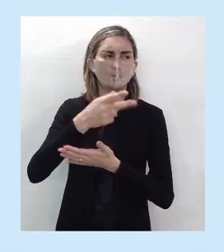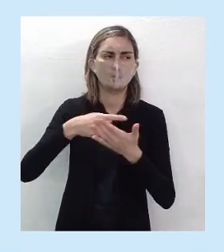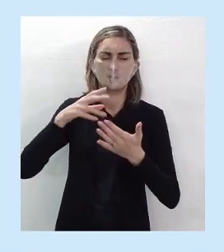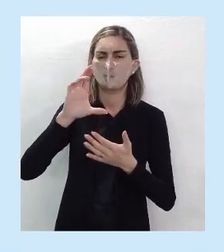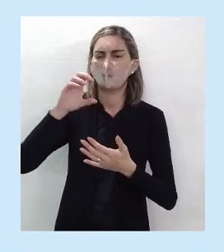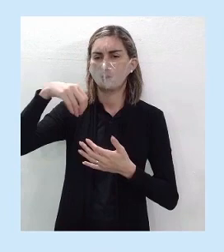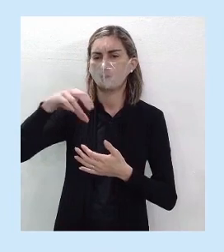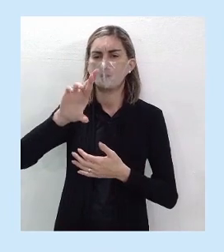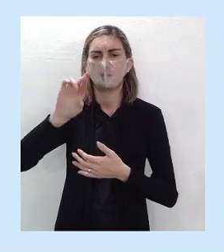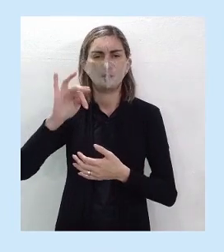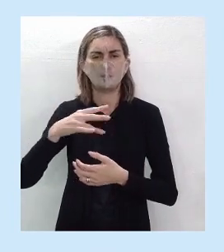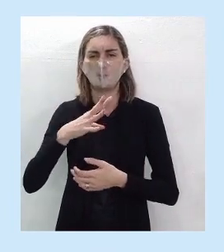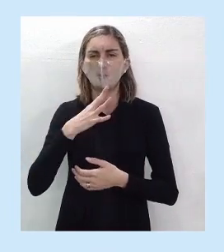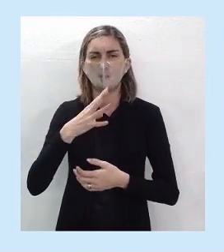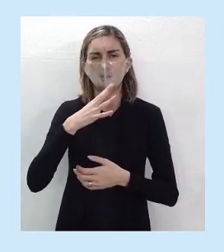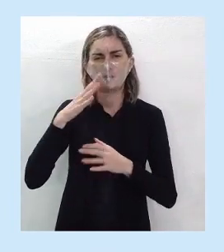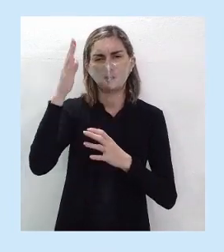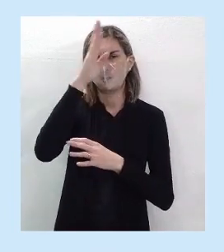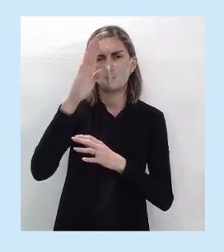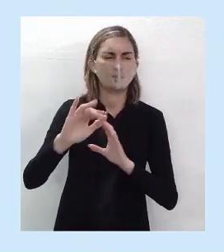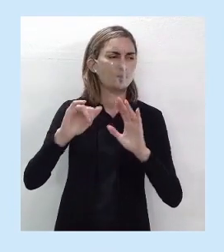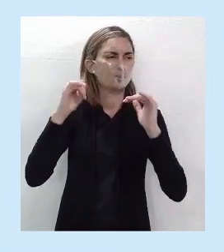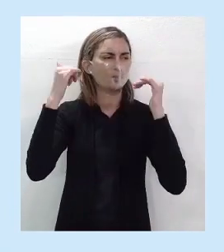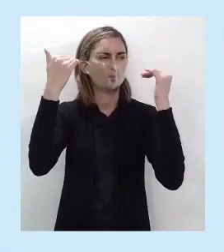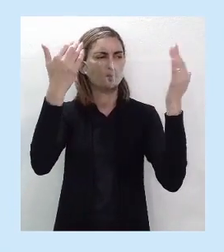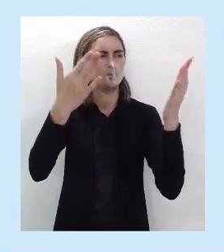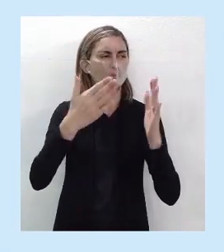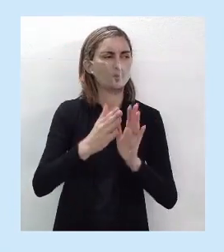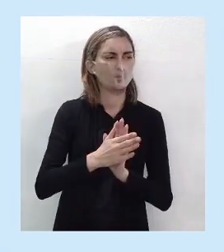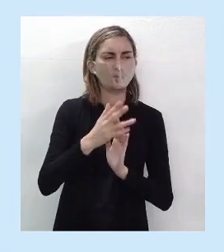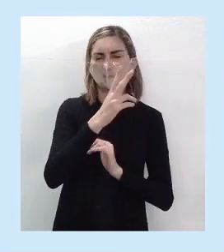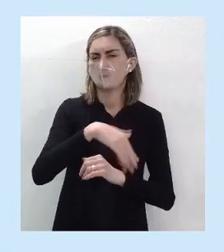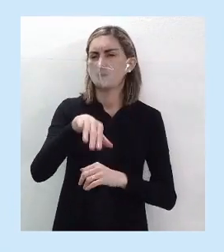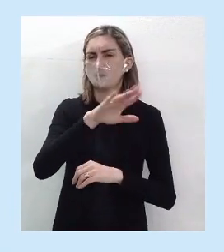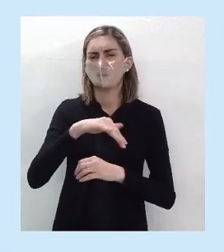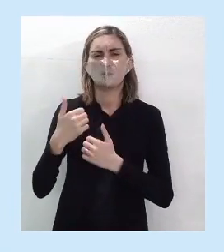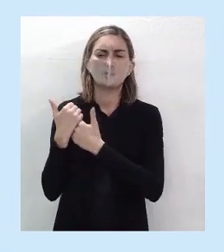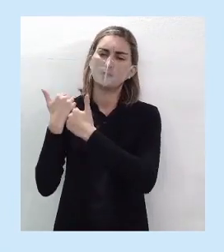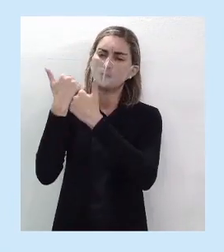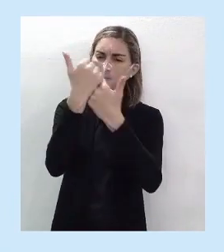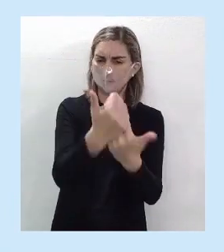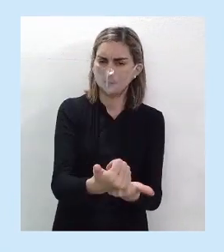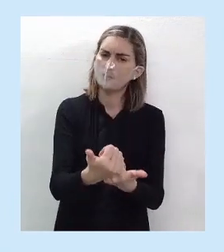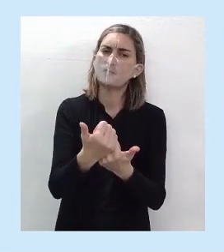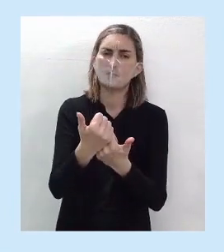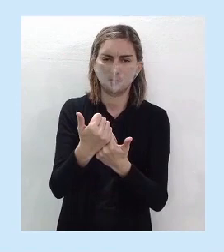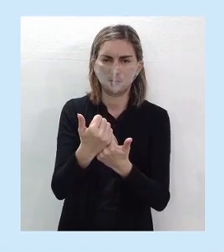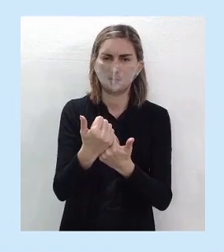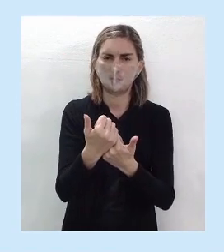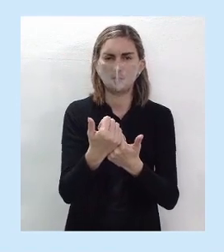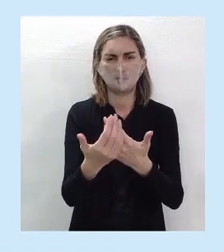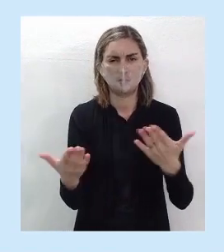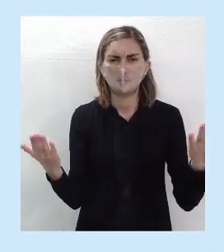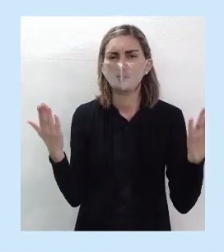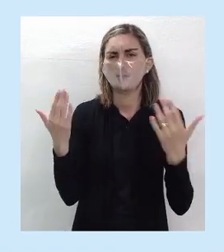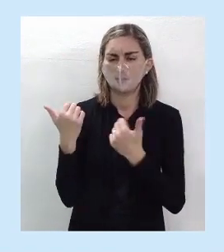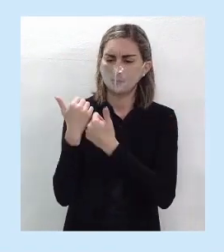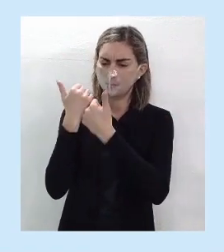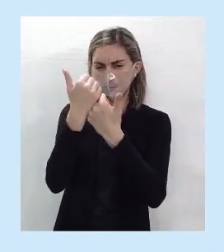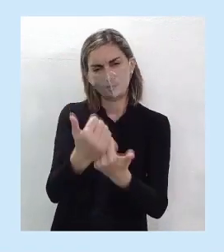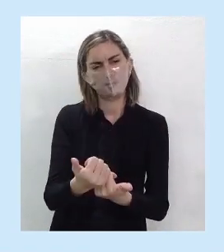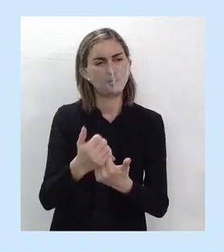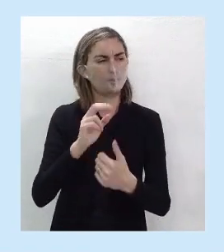muito conhecidas no Brasil afora pelos, digamos assim, representantes, primeiros representantes, os